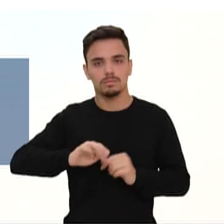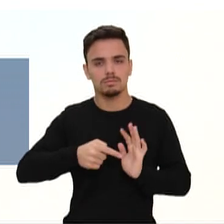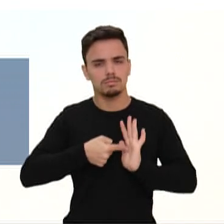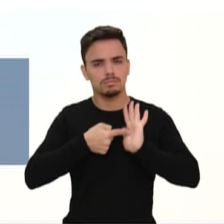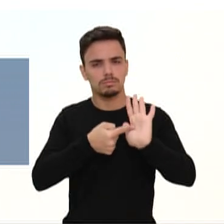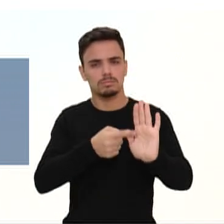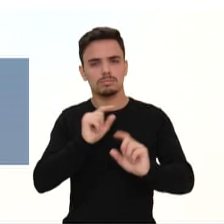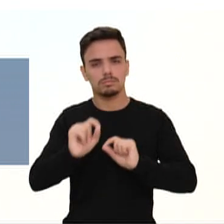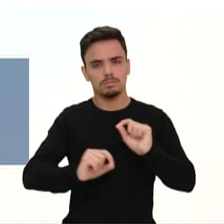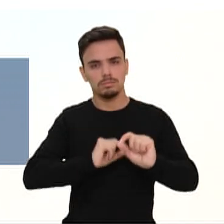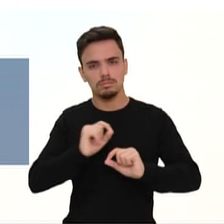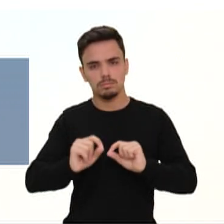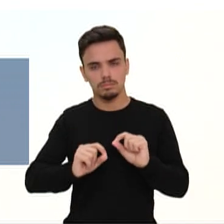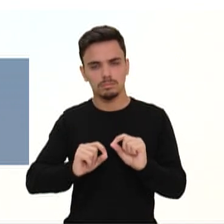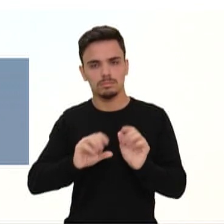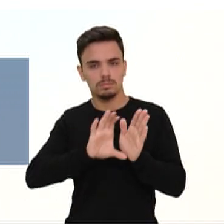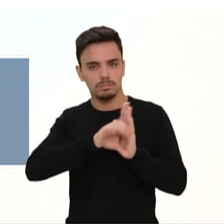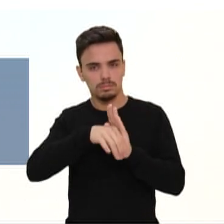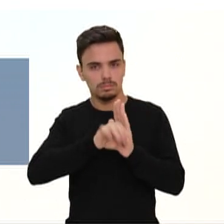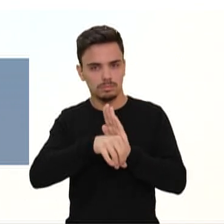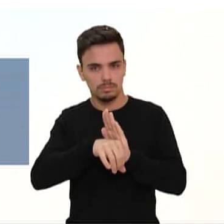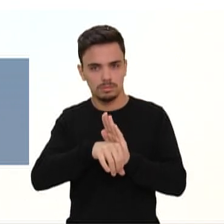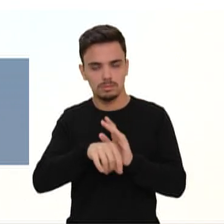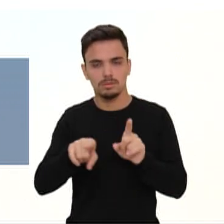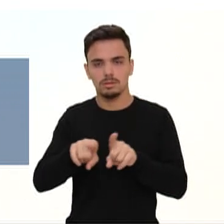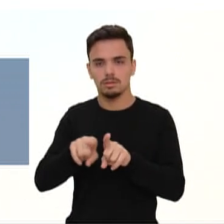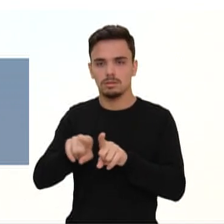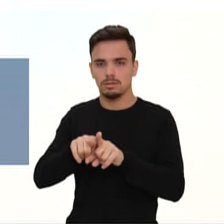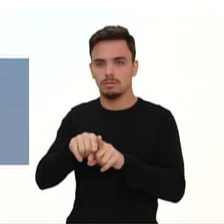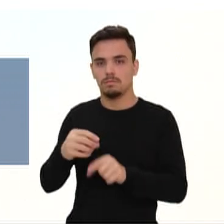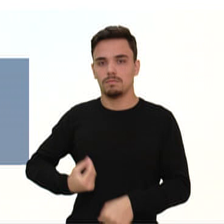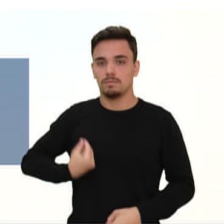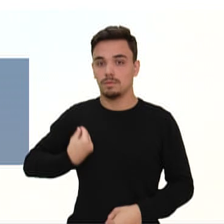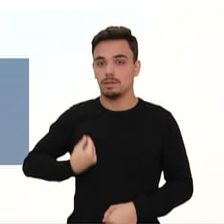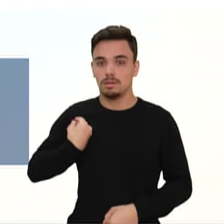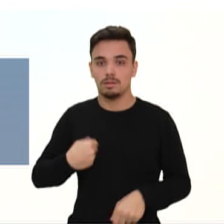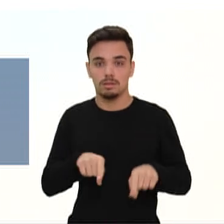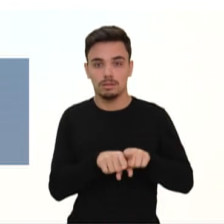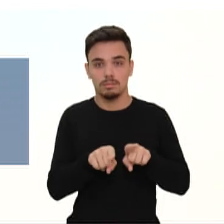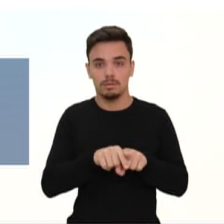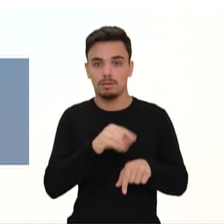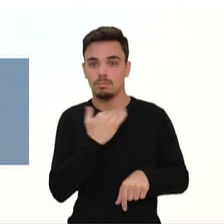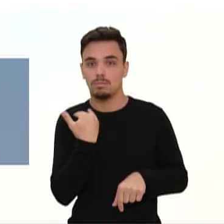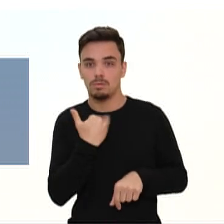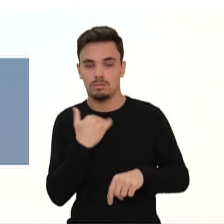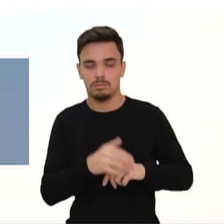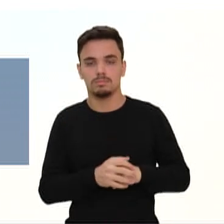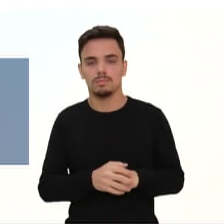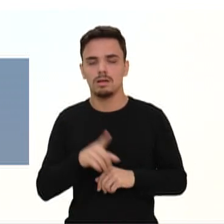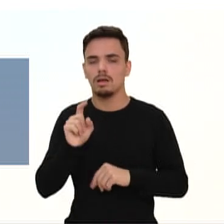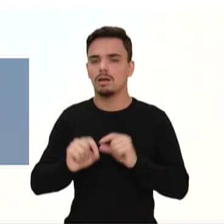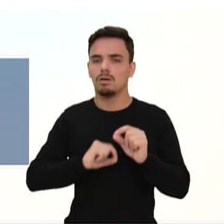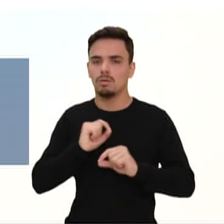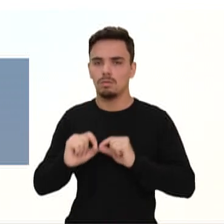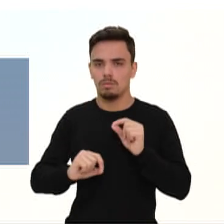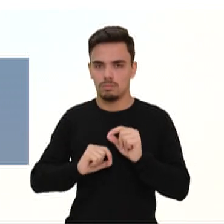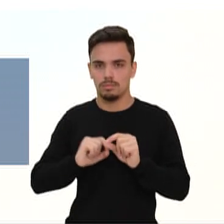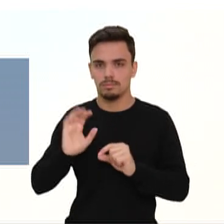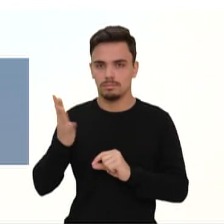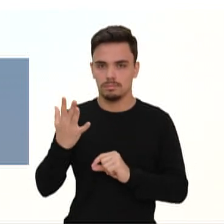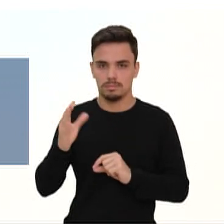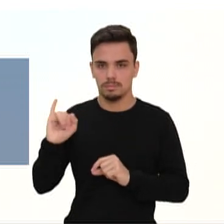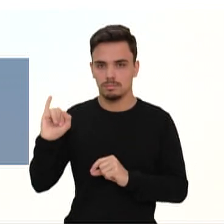por exemplo, os conceitos de pulsão de vida e pulsão de morte, que é um exemplo de uma contradição de impulsos que ocorre no nosso